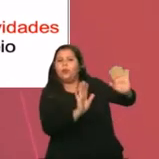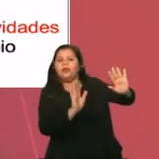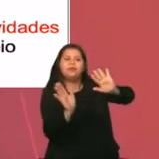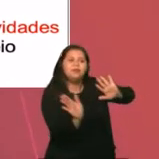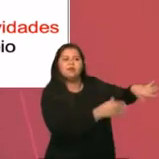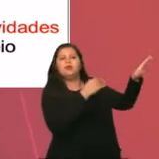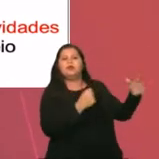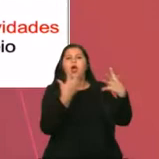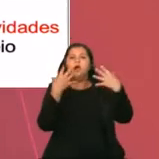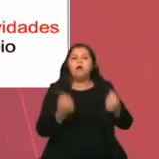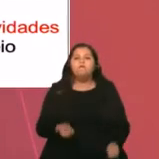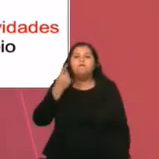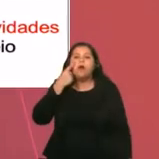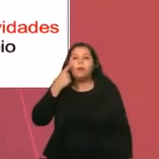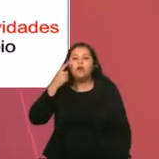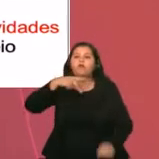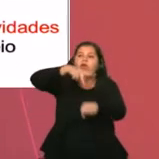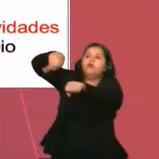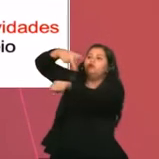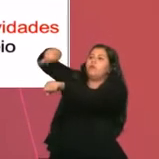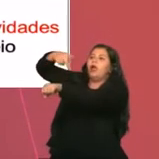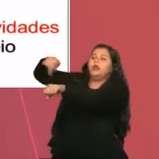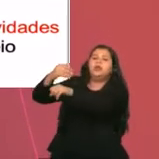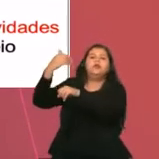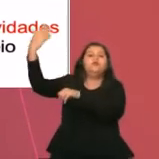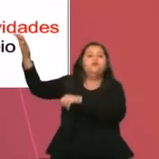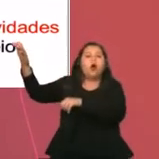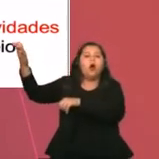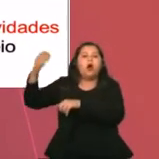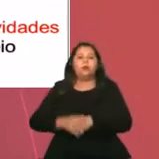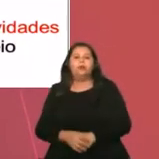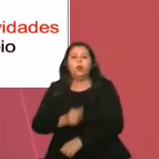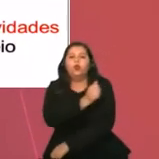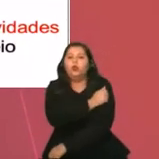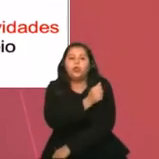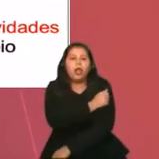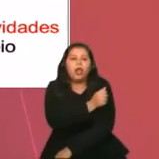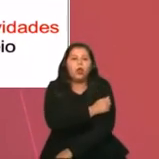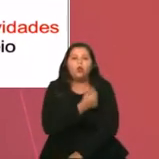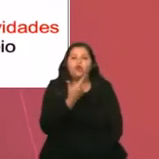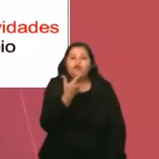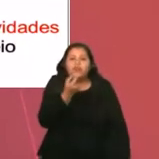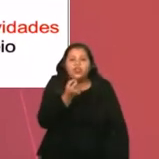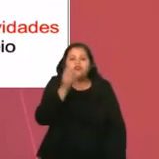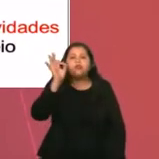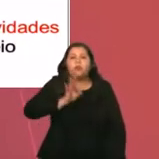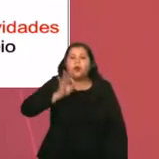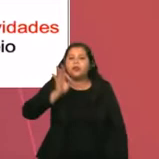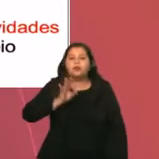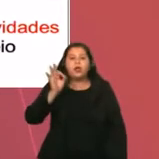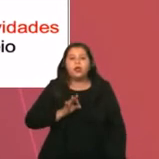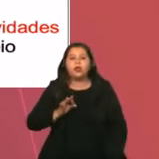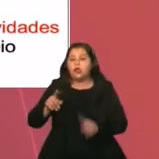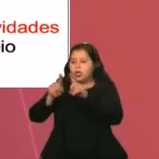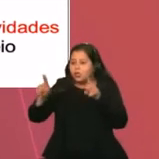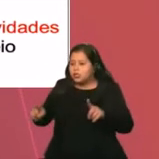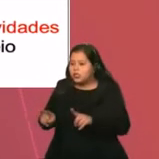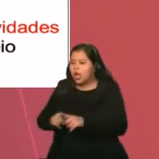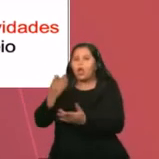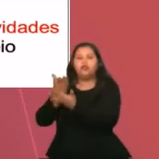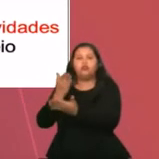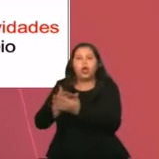ver como é que tá sendo feito na Escandinávia atualmente na Finlândia os alunos passam Vinte por cento do tempo se tanto em sala de aula